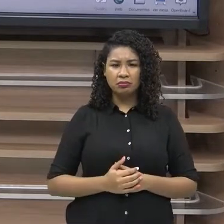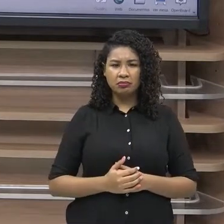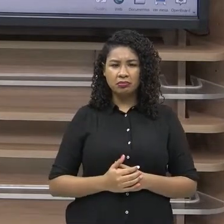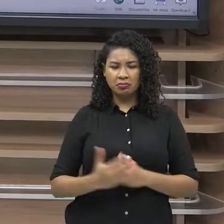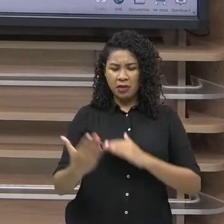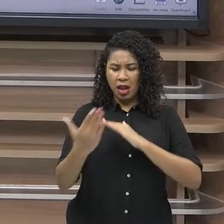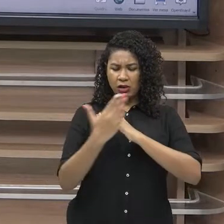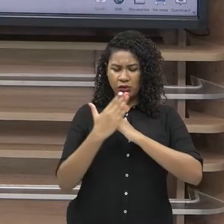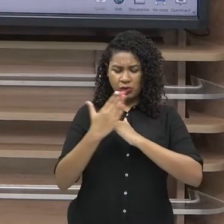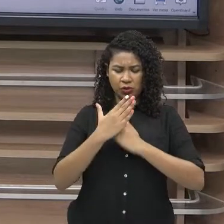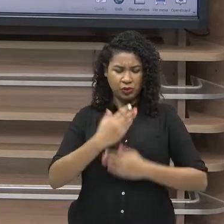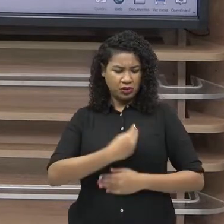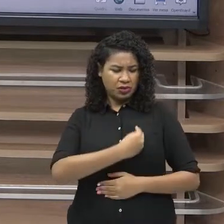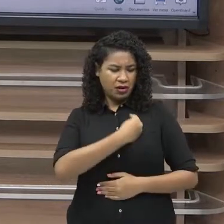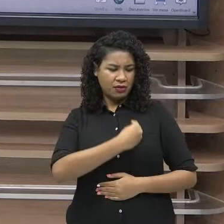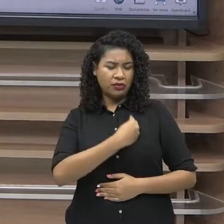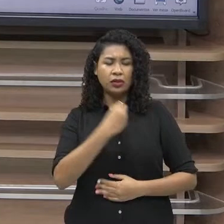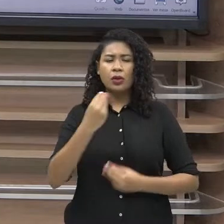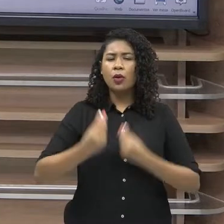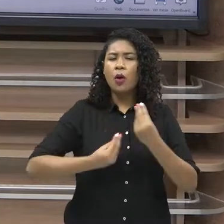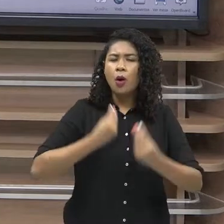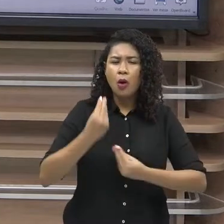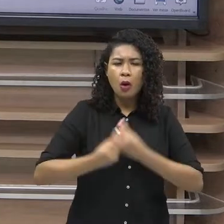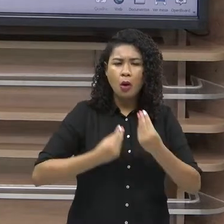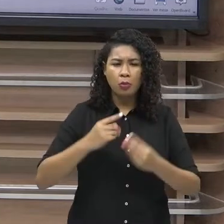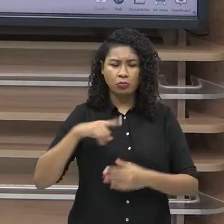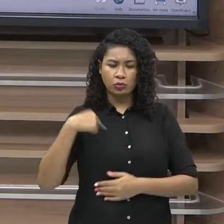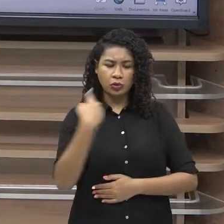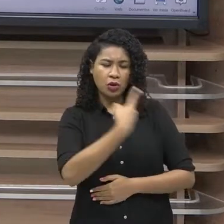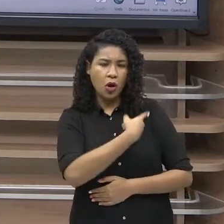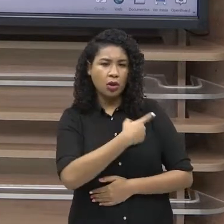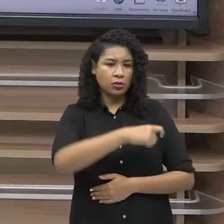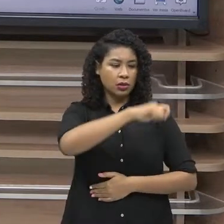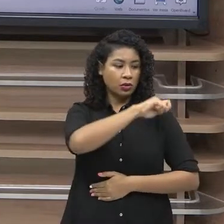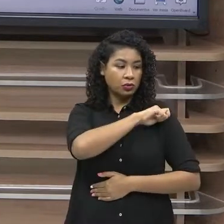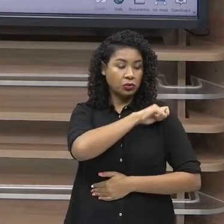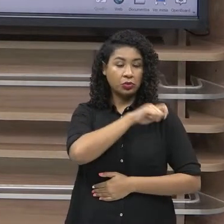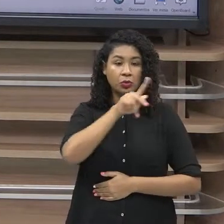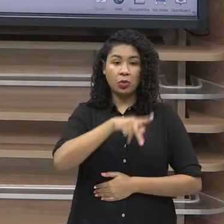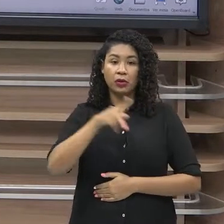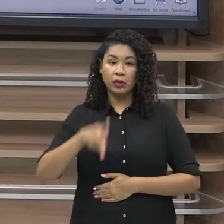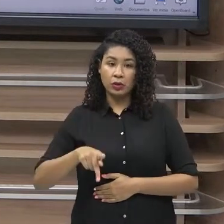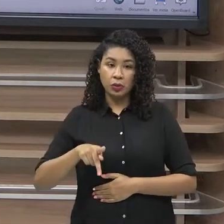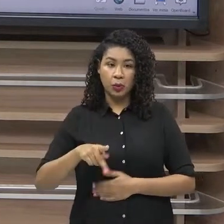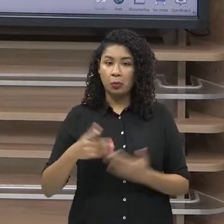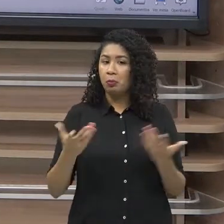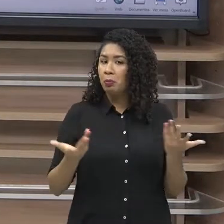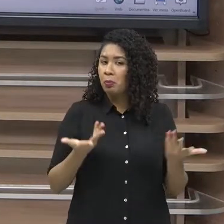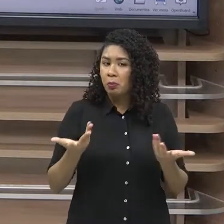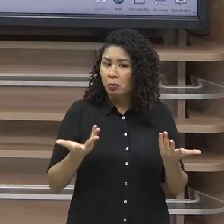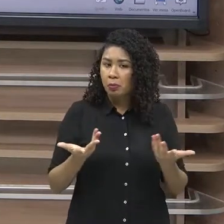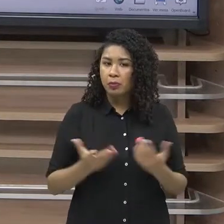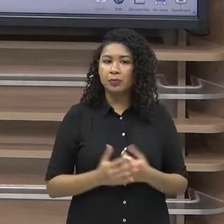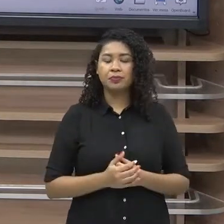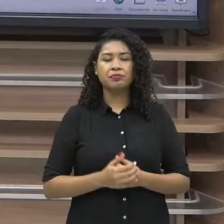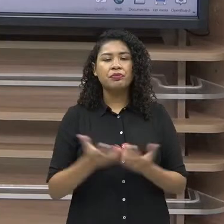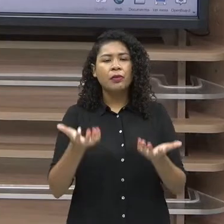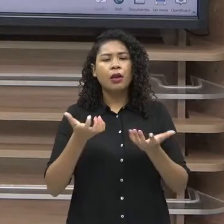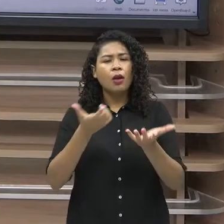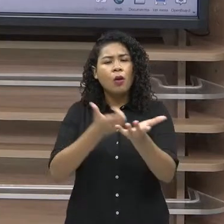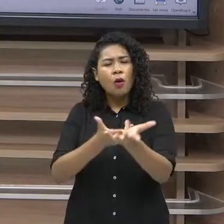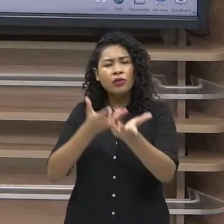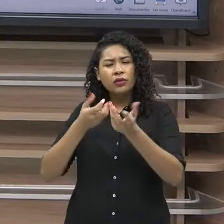estudante, como professor, como pessoa? Quero convidar vocês a aprender